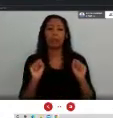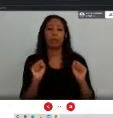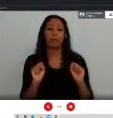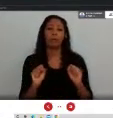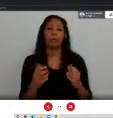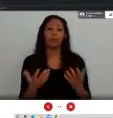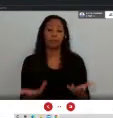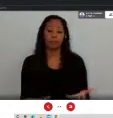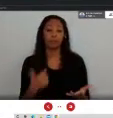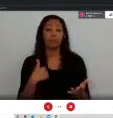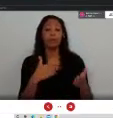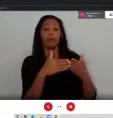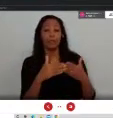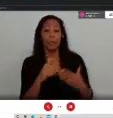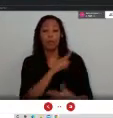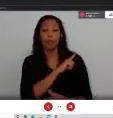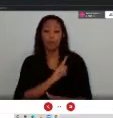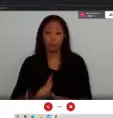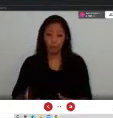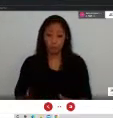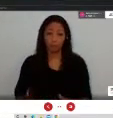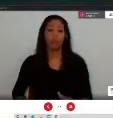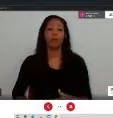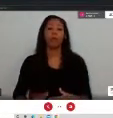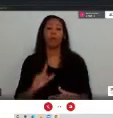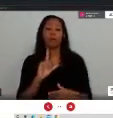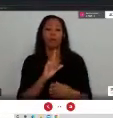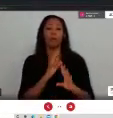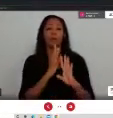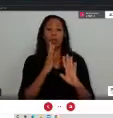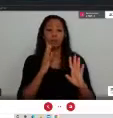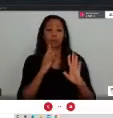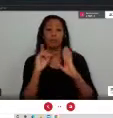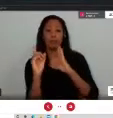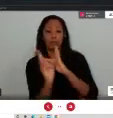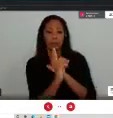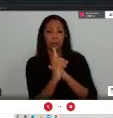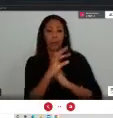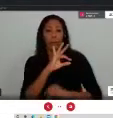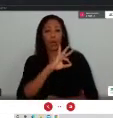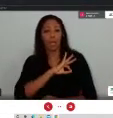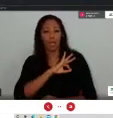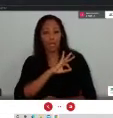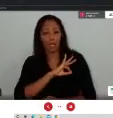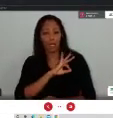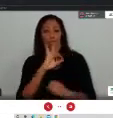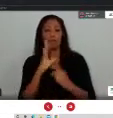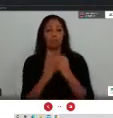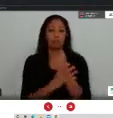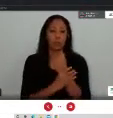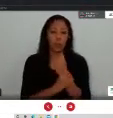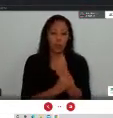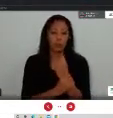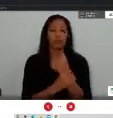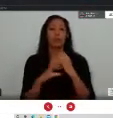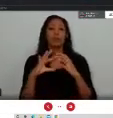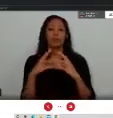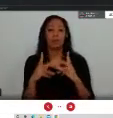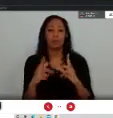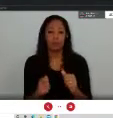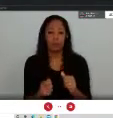governadora coloque os policiais referente à sua indicação para serem vacinados, assim também como os guardas municipais trazidos por